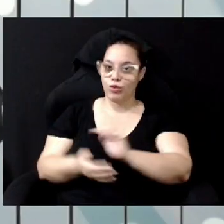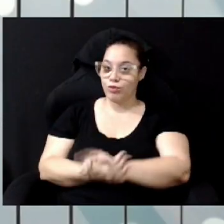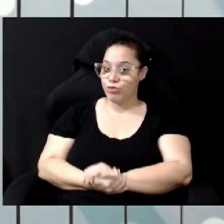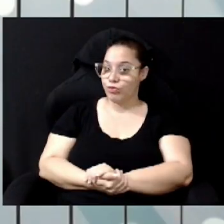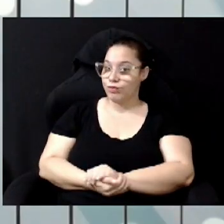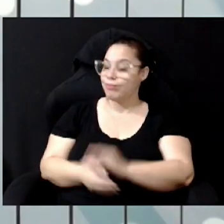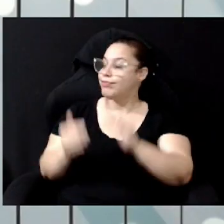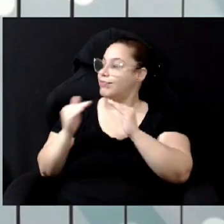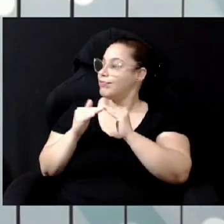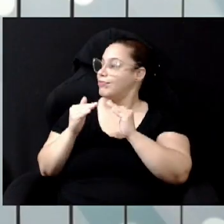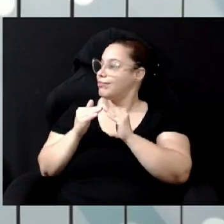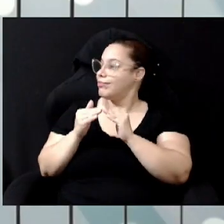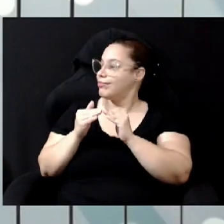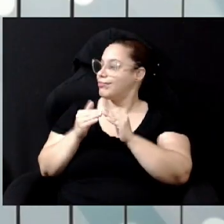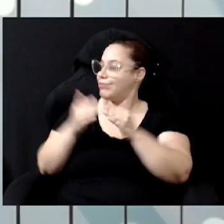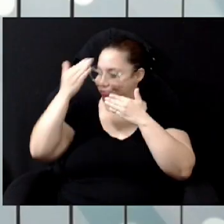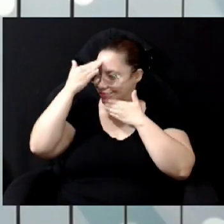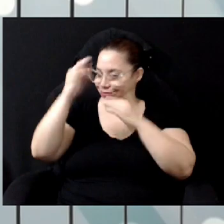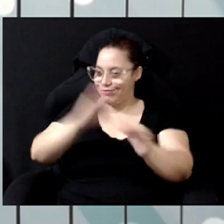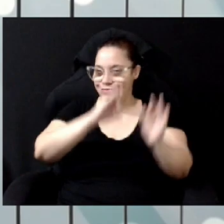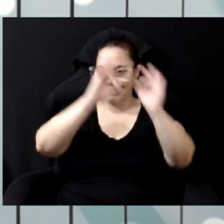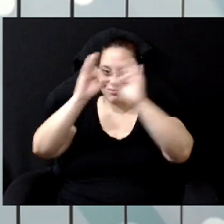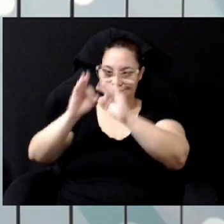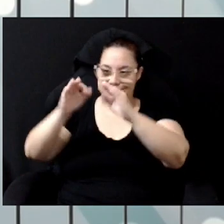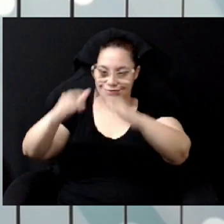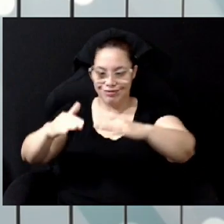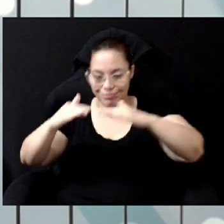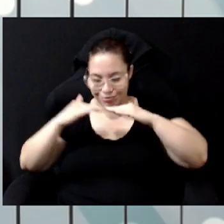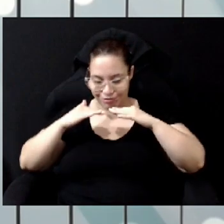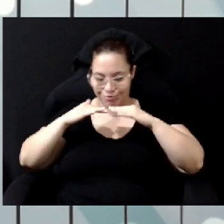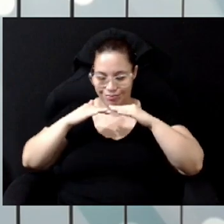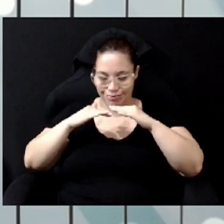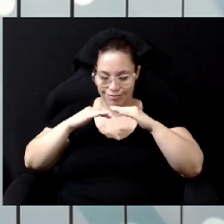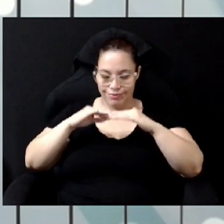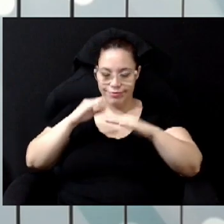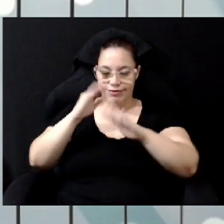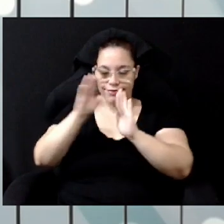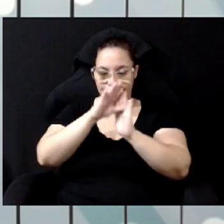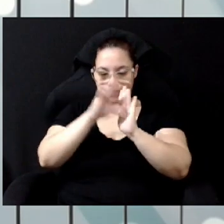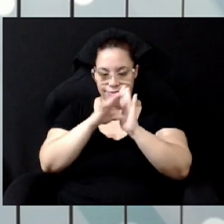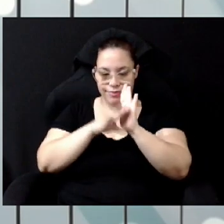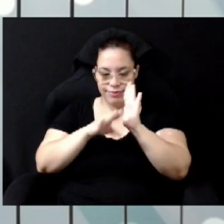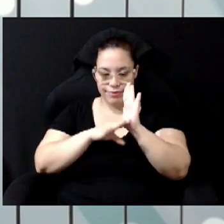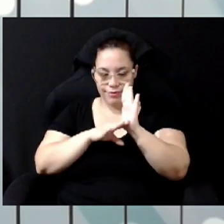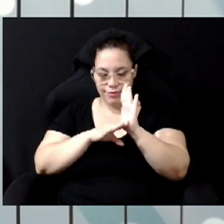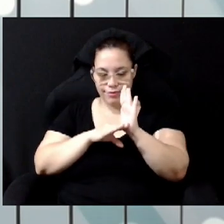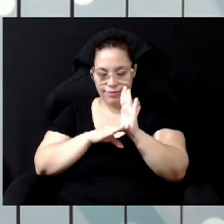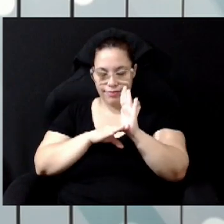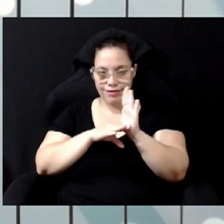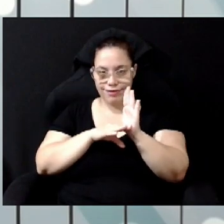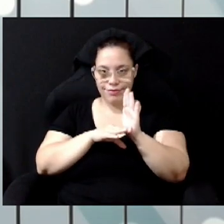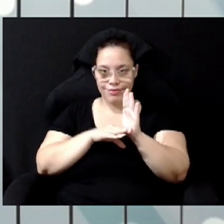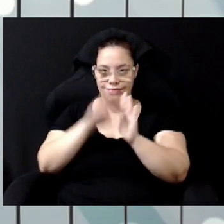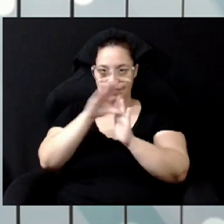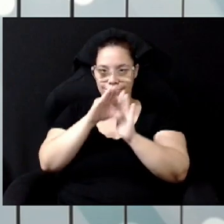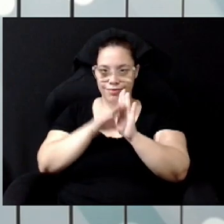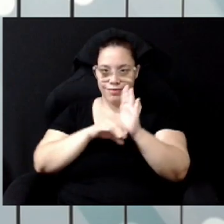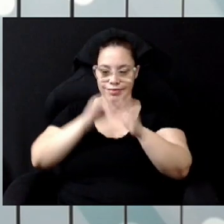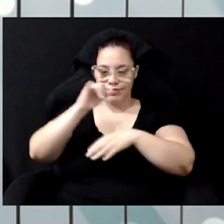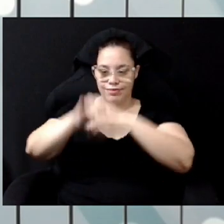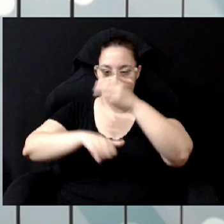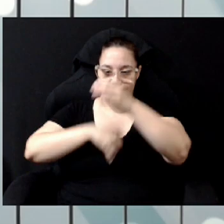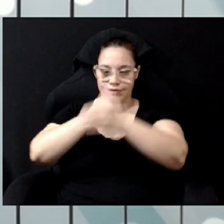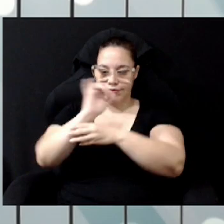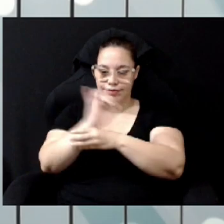certeza. Obrigada também pela sua companhia. Você pode conferir todos os quadros da nossa programação no YouTube da TV